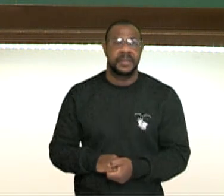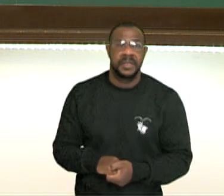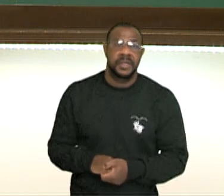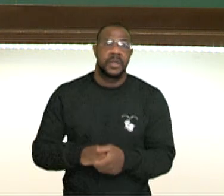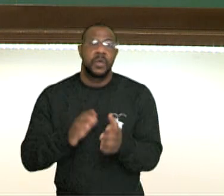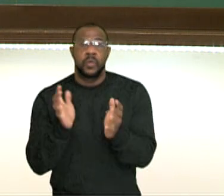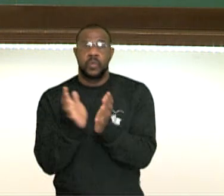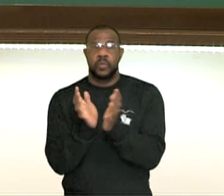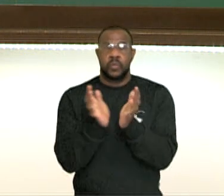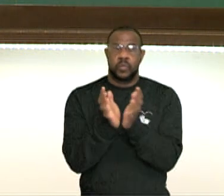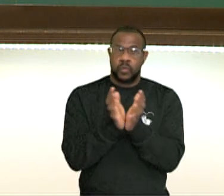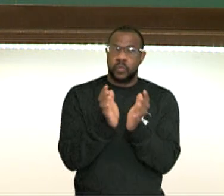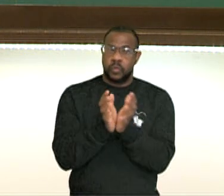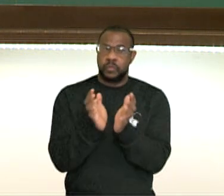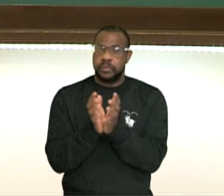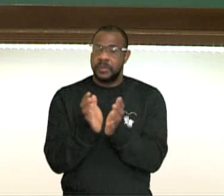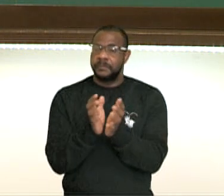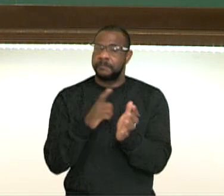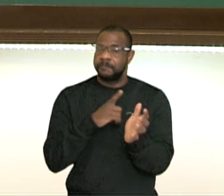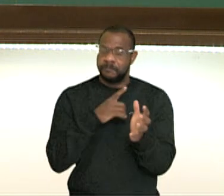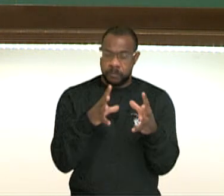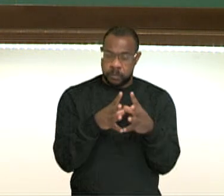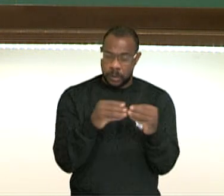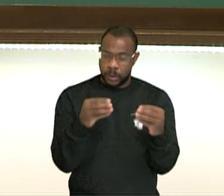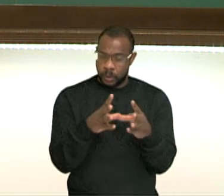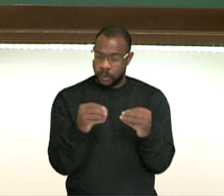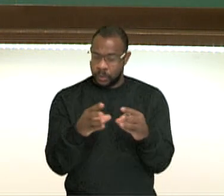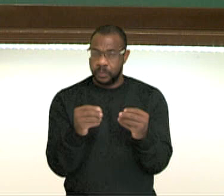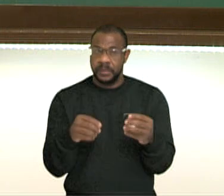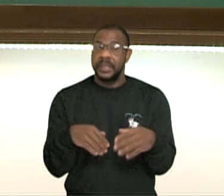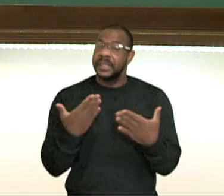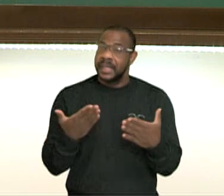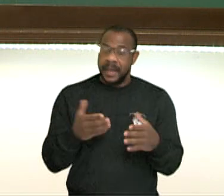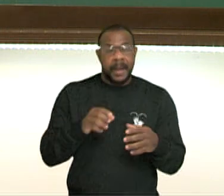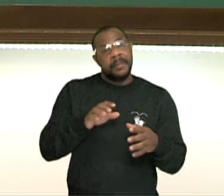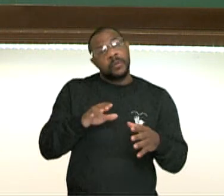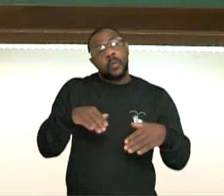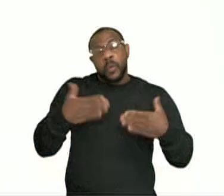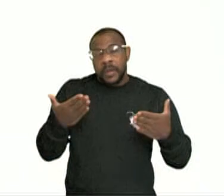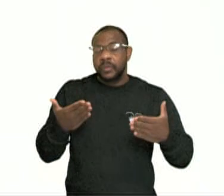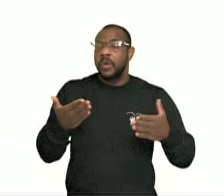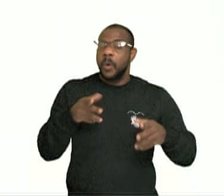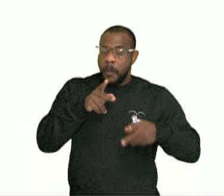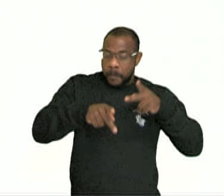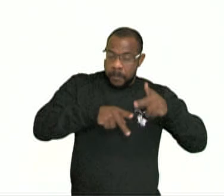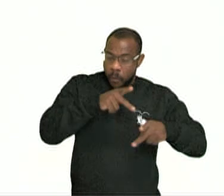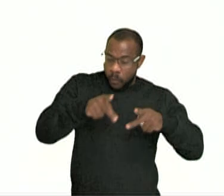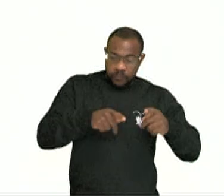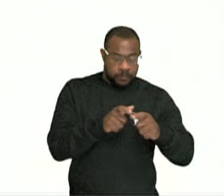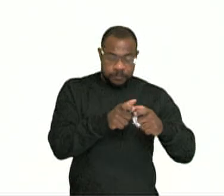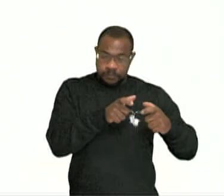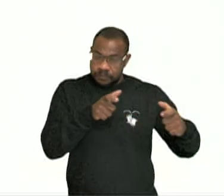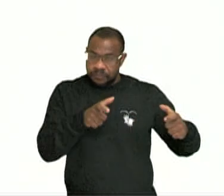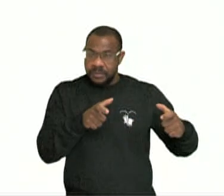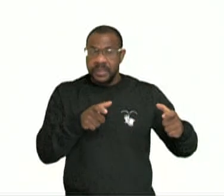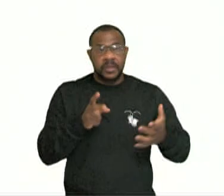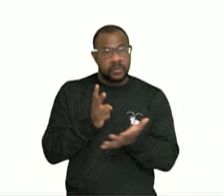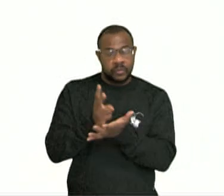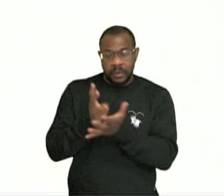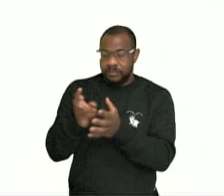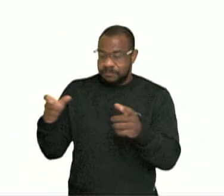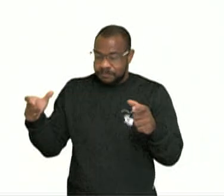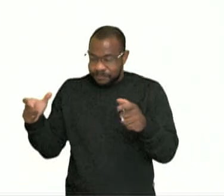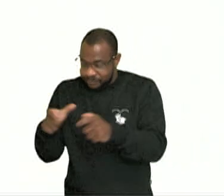espécie encontra-se ameaçada quando a população decresce a ponto de situá-la em condição de extinção.